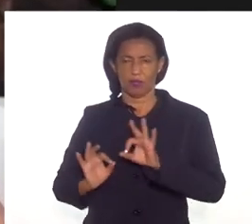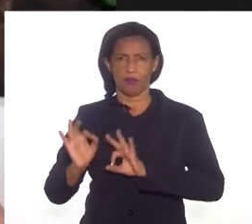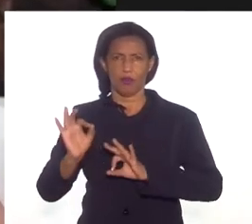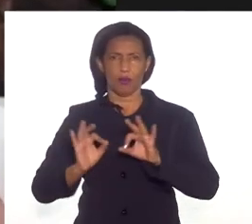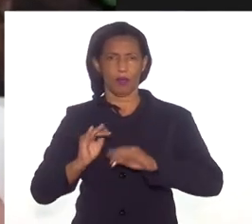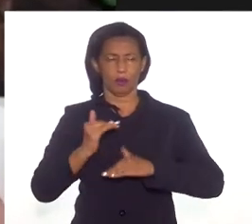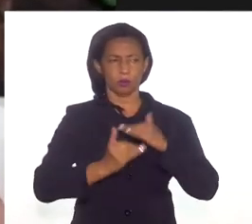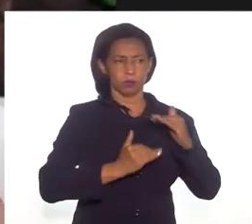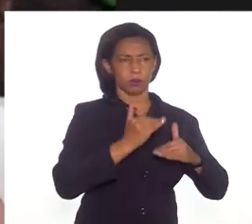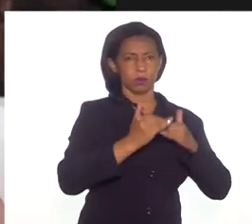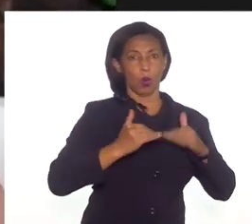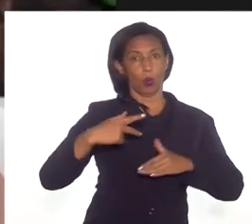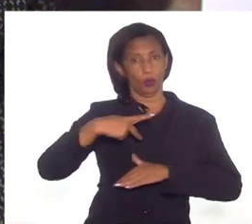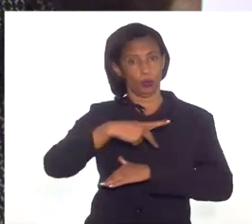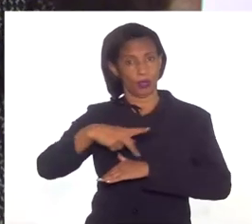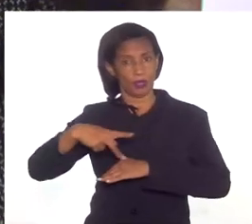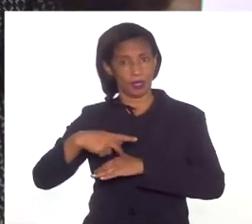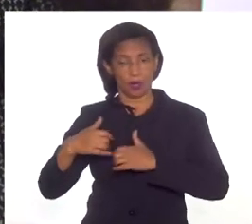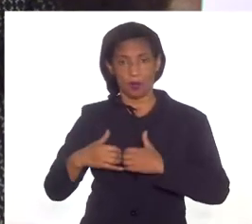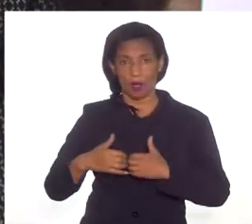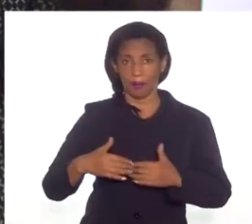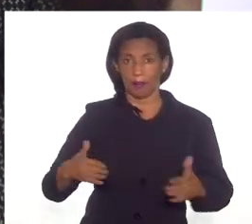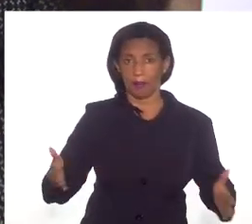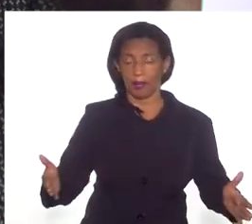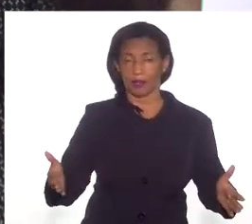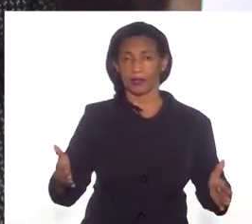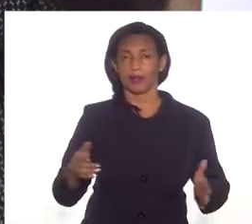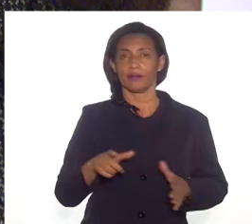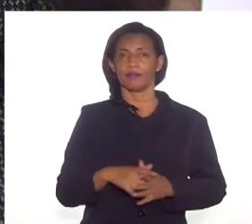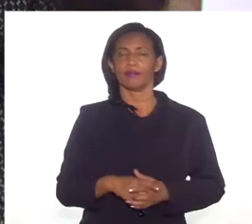se estabelecendo enquanto nação,